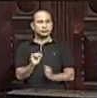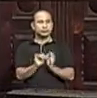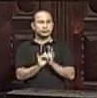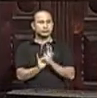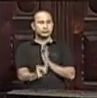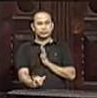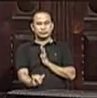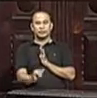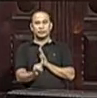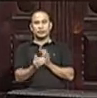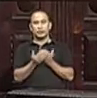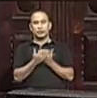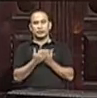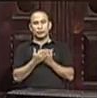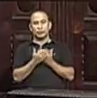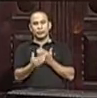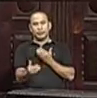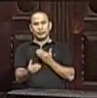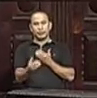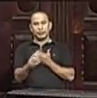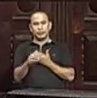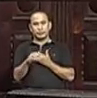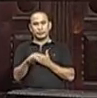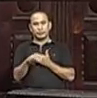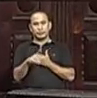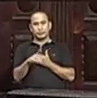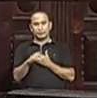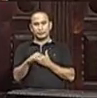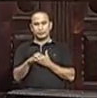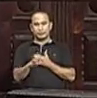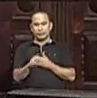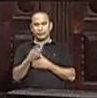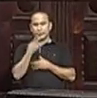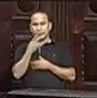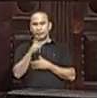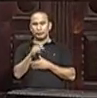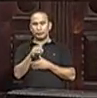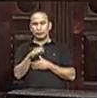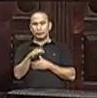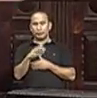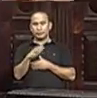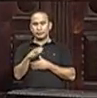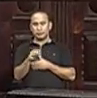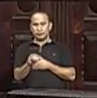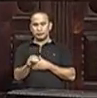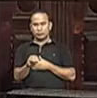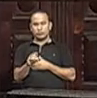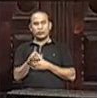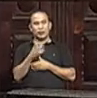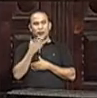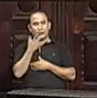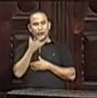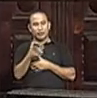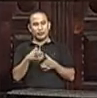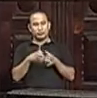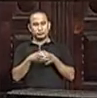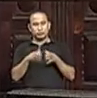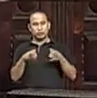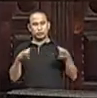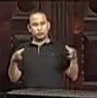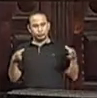o princípio da razoabilidade, o princípio da proporcionalidade. É um elenco